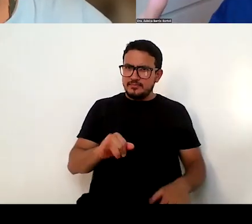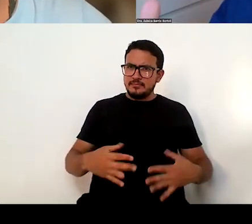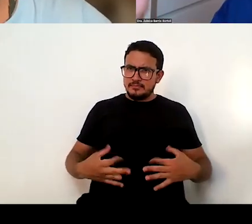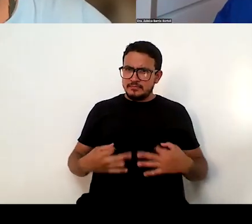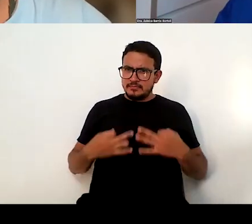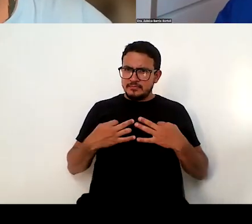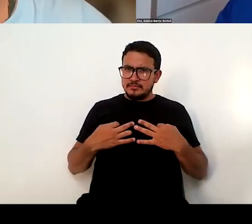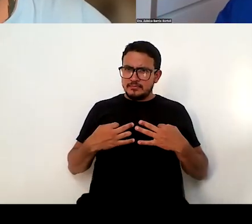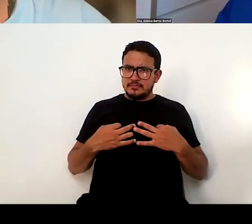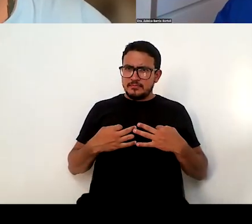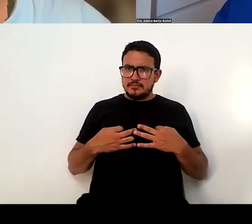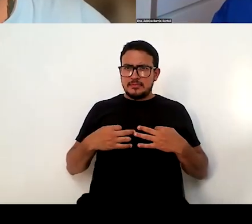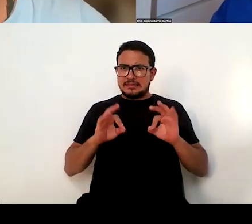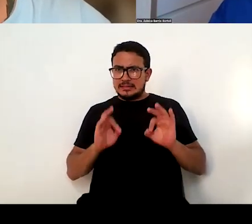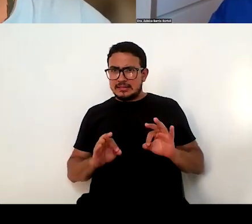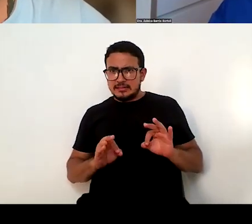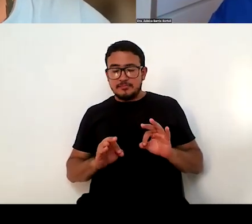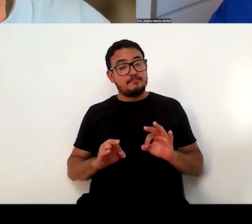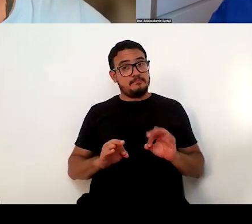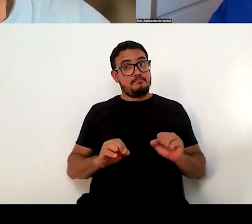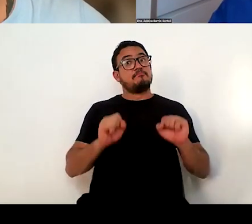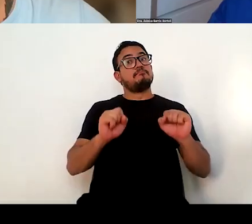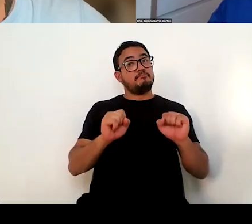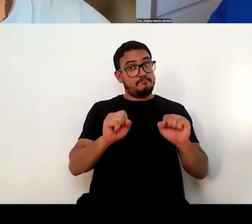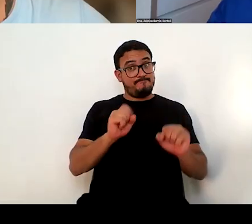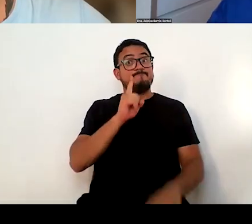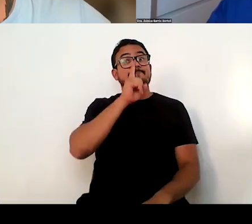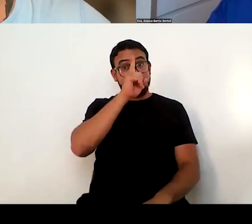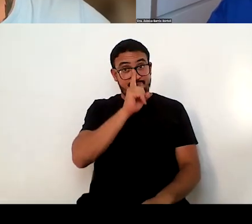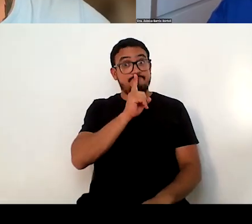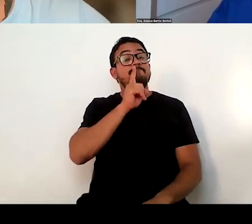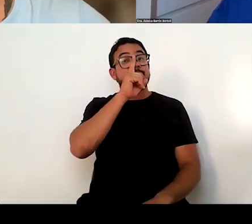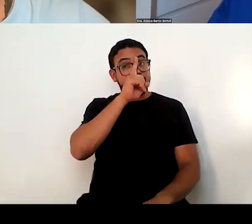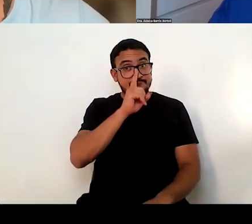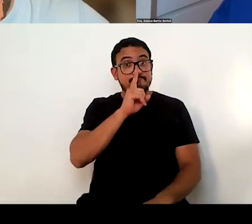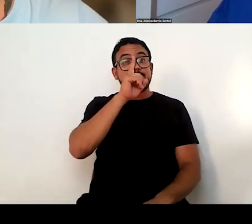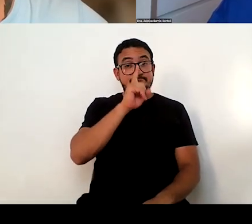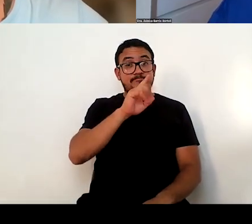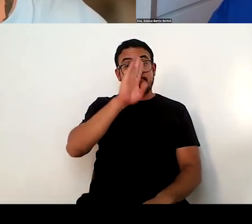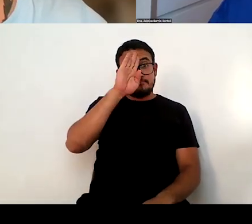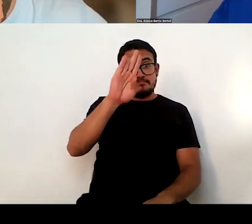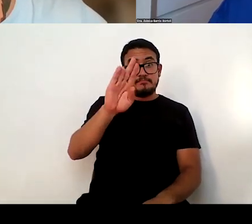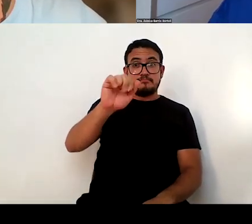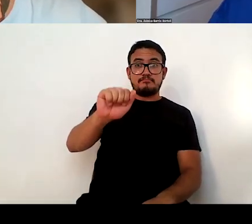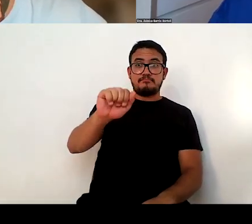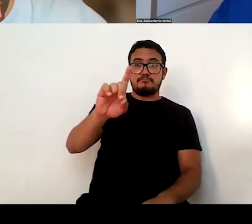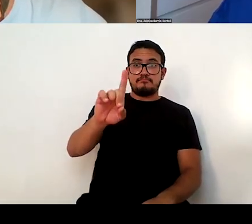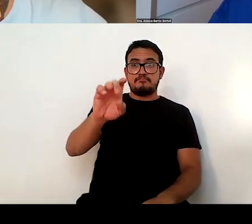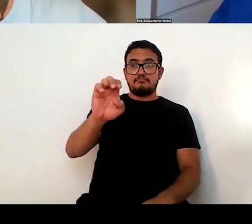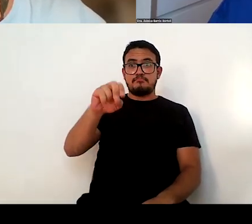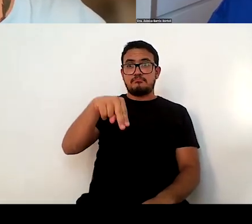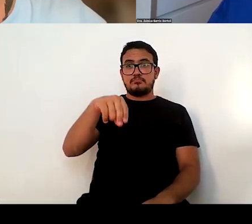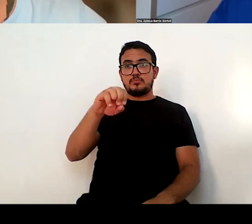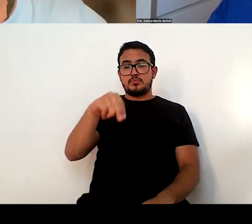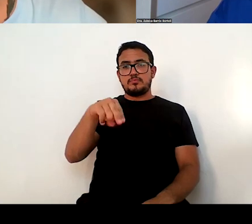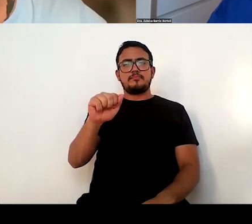grandes chances de se transformar em câncer, a depender do tipo de pólipo, geralmente os adenomatosos, tá? Então, assim, eles sim podem virar,